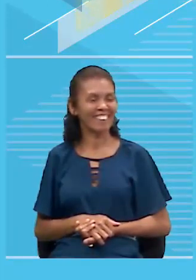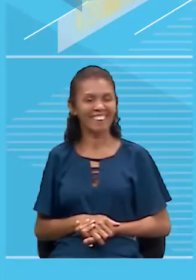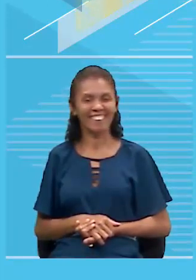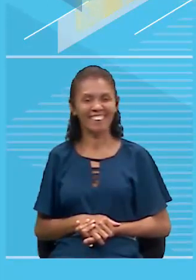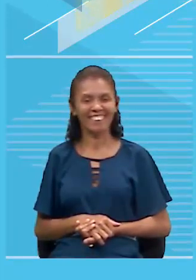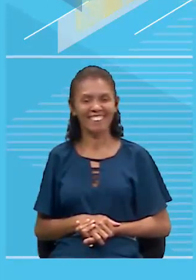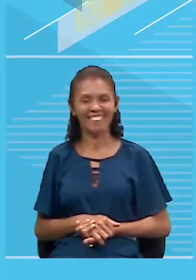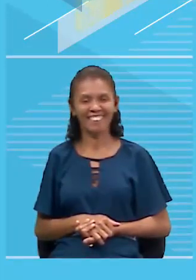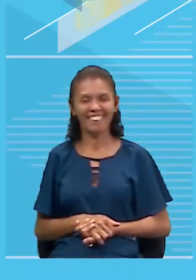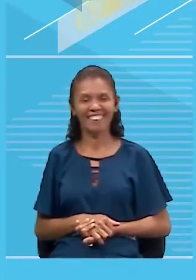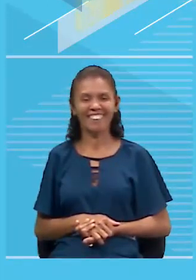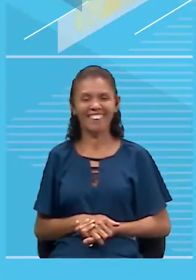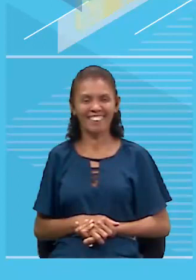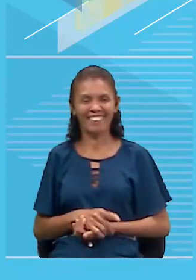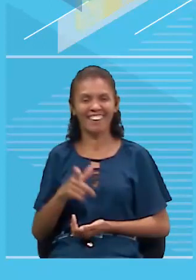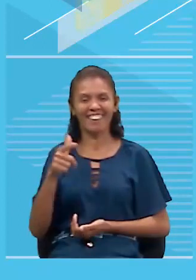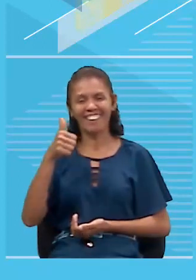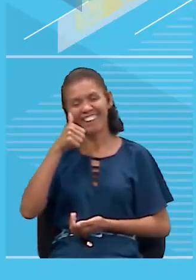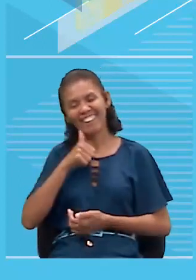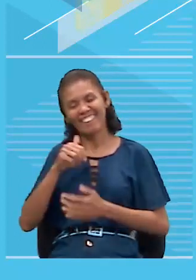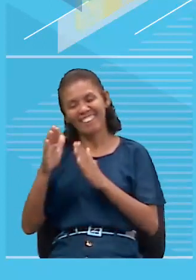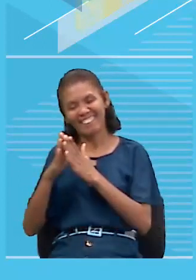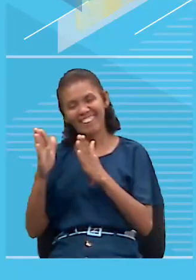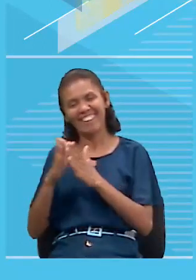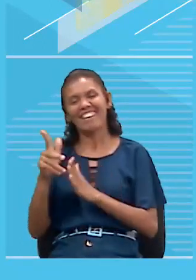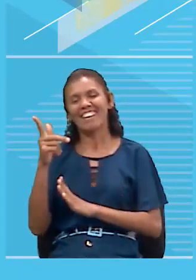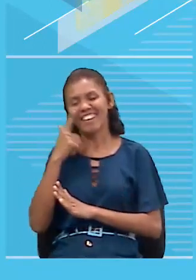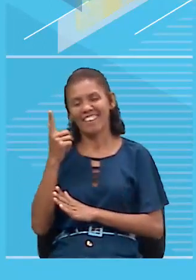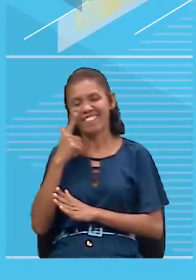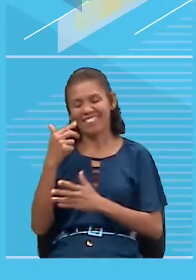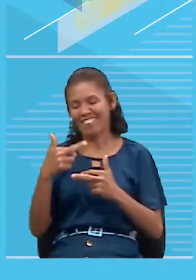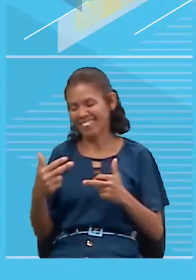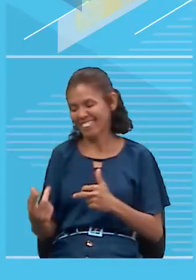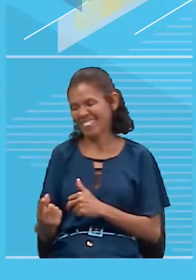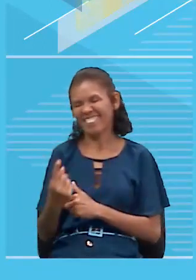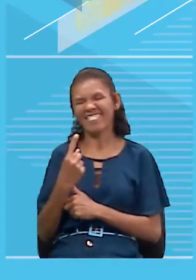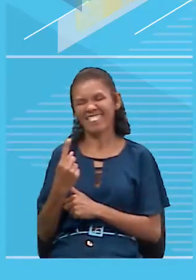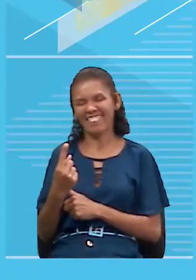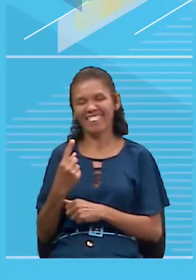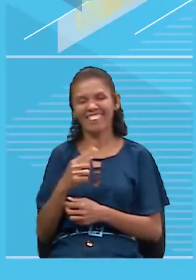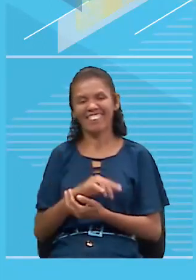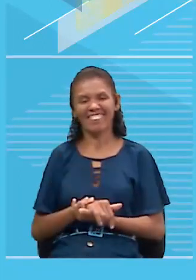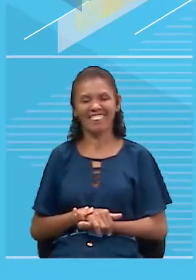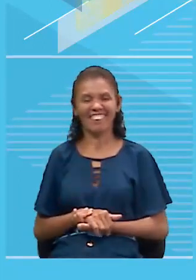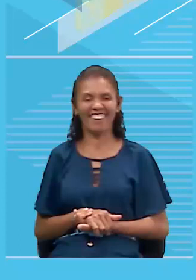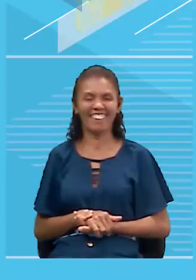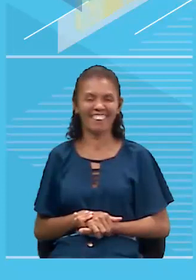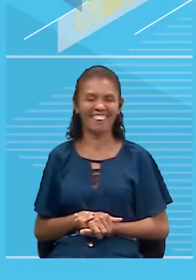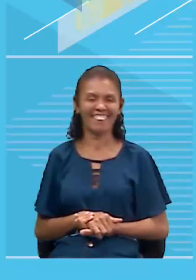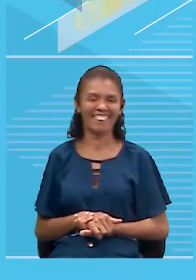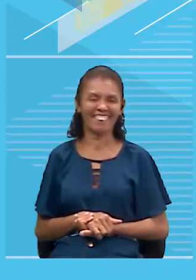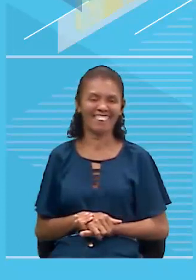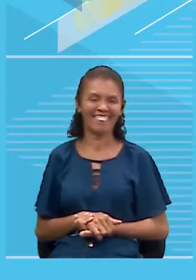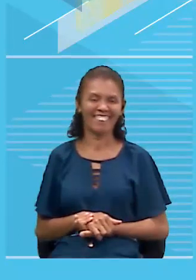meu amigo ele ia ver marmota viu ela ia ver muita marmota viu e